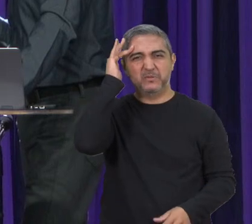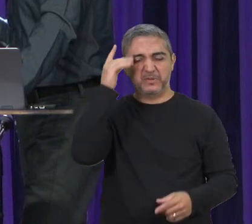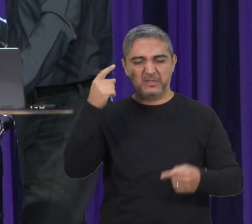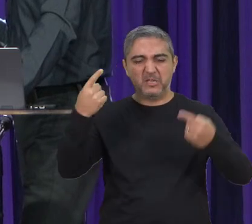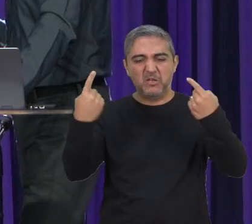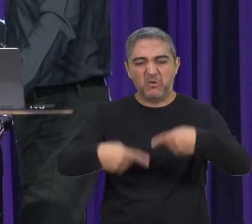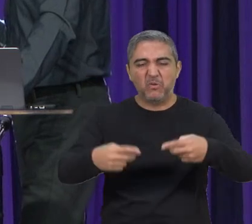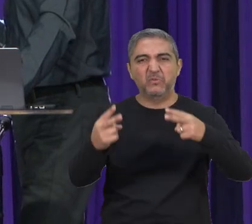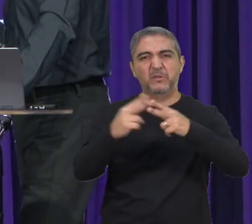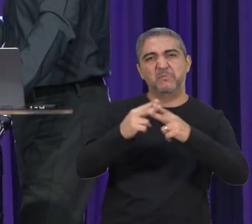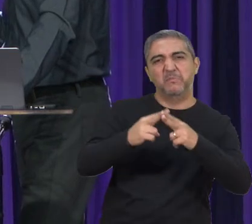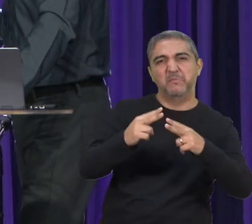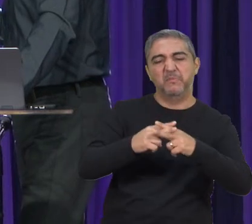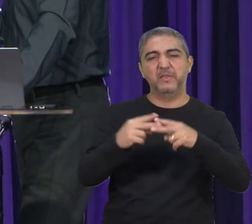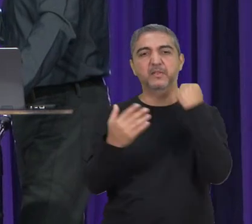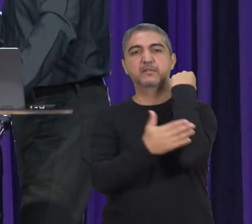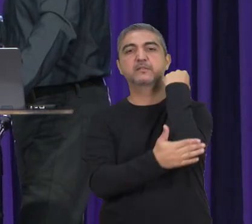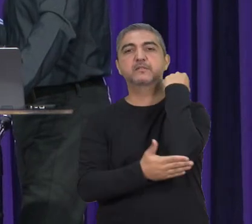ciúmes,